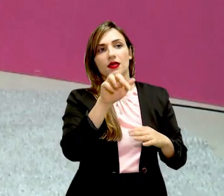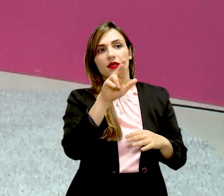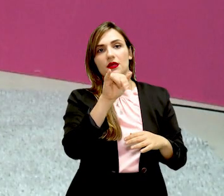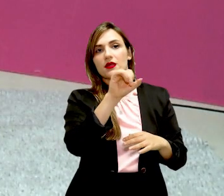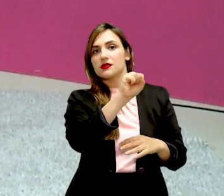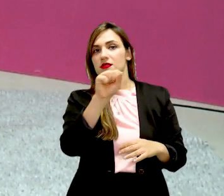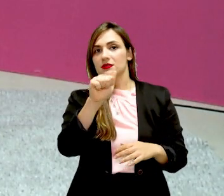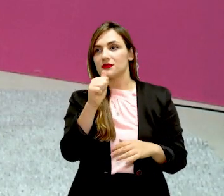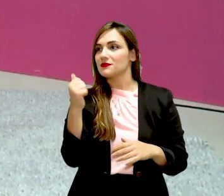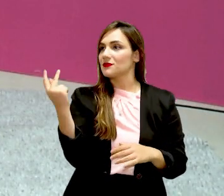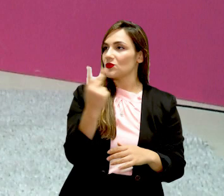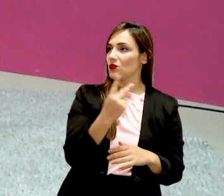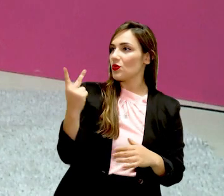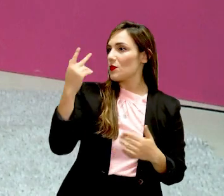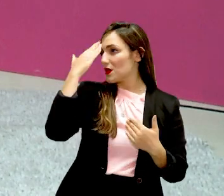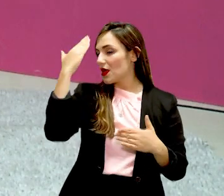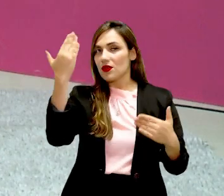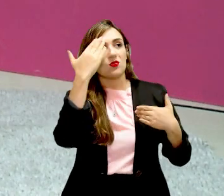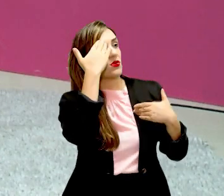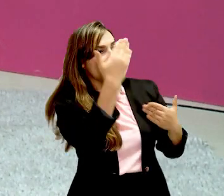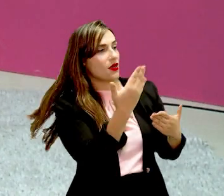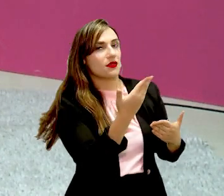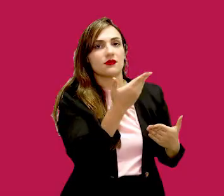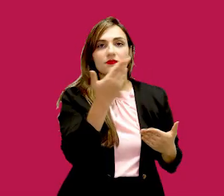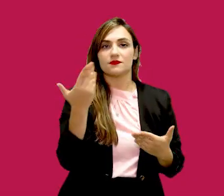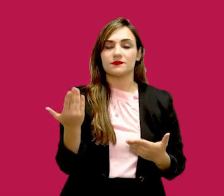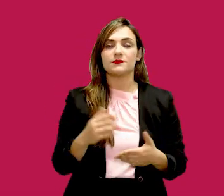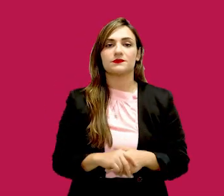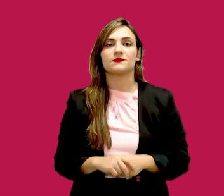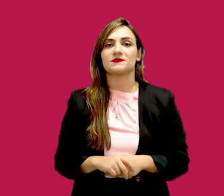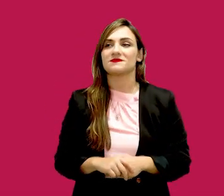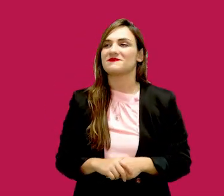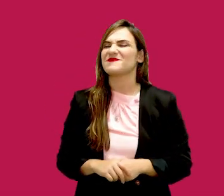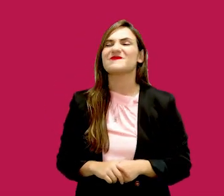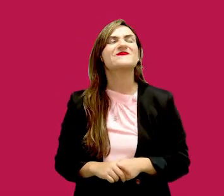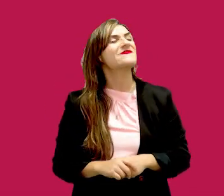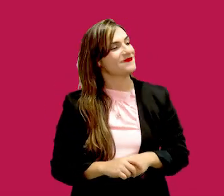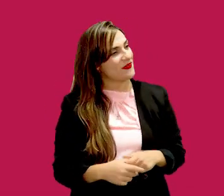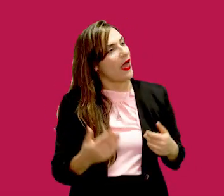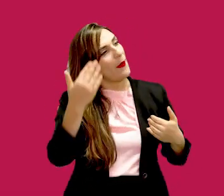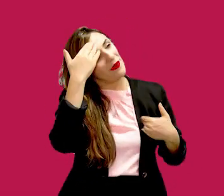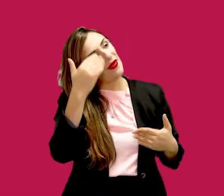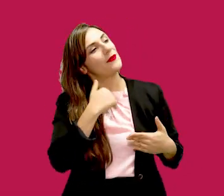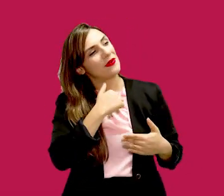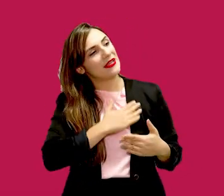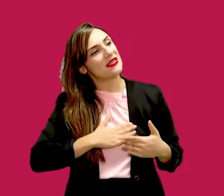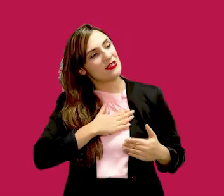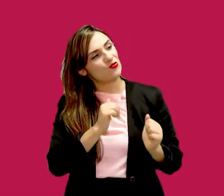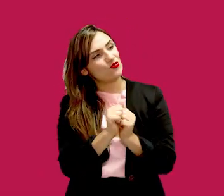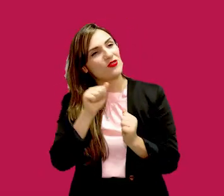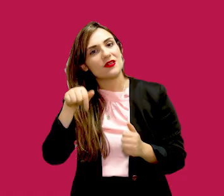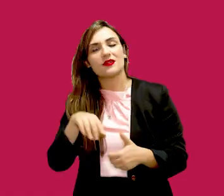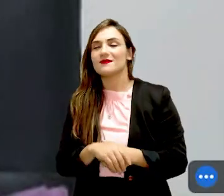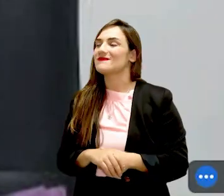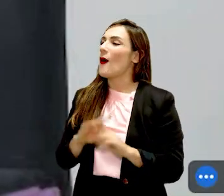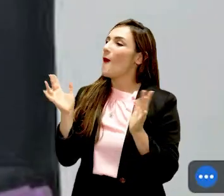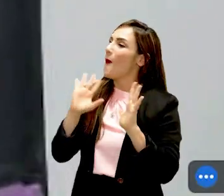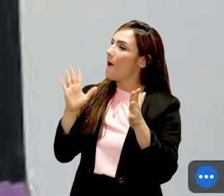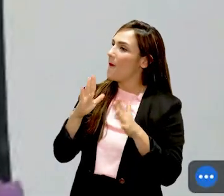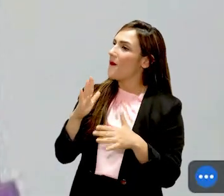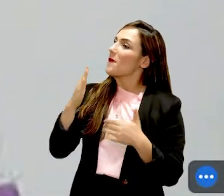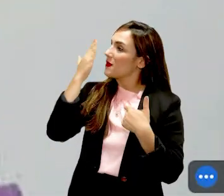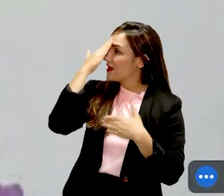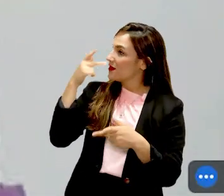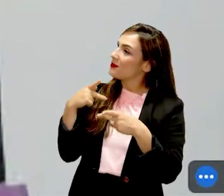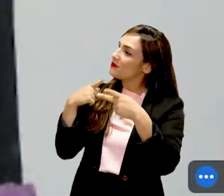bem-vindas, obrigada pela participação de vocês com a gente. Obrigada, é um prazer estar aqui no programa.